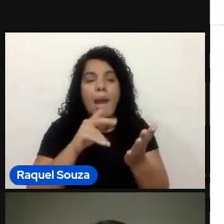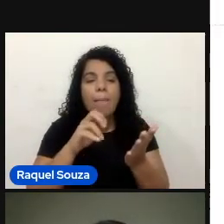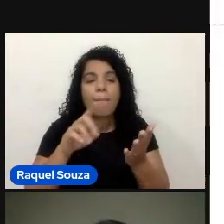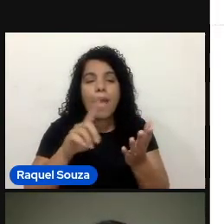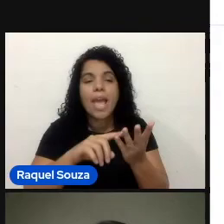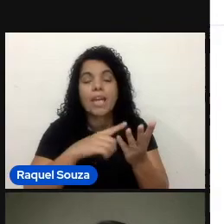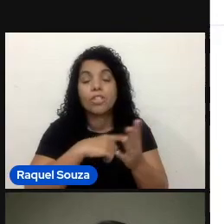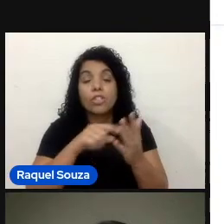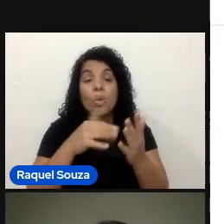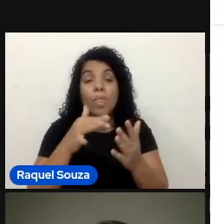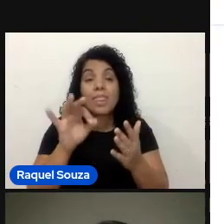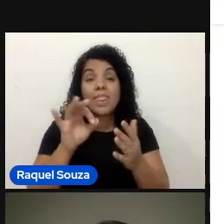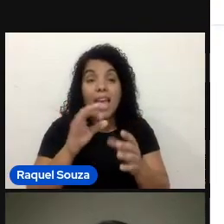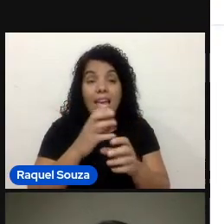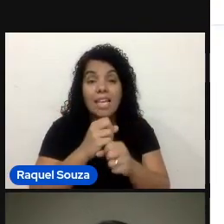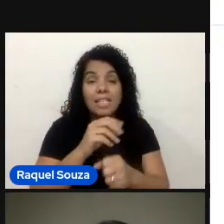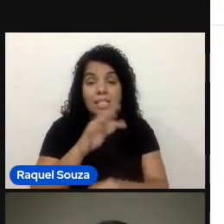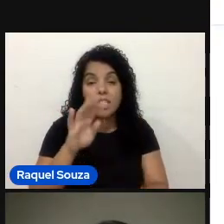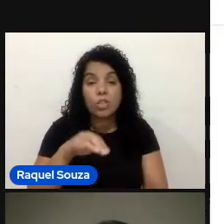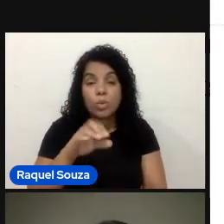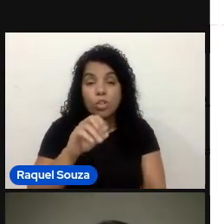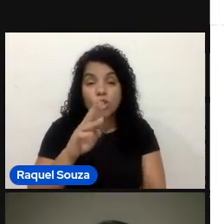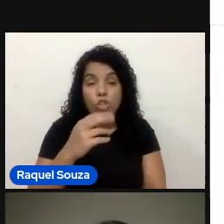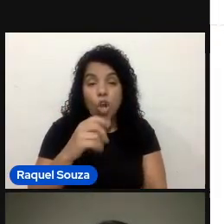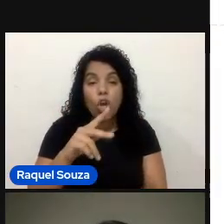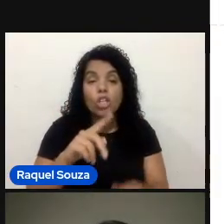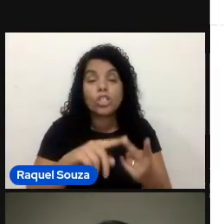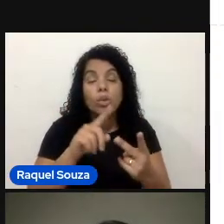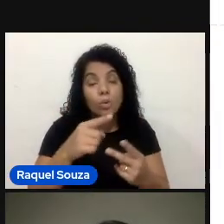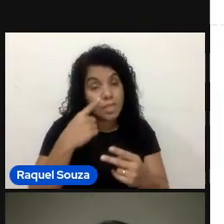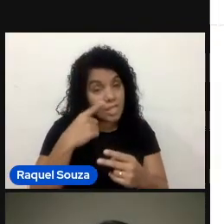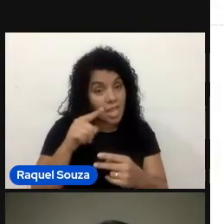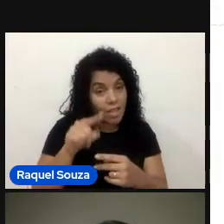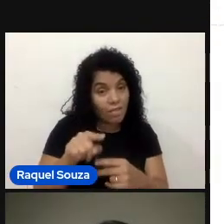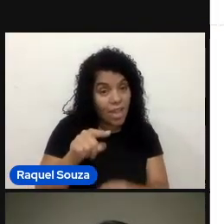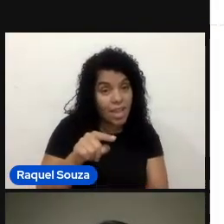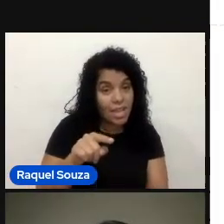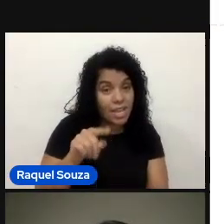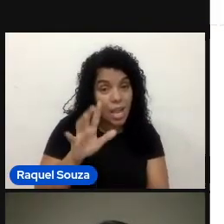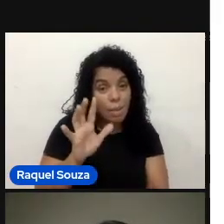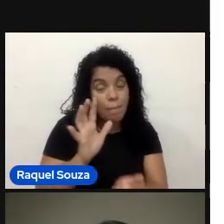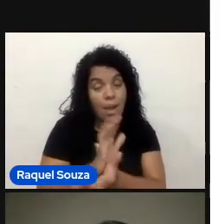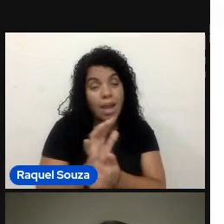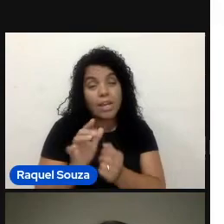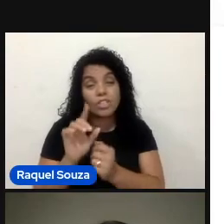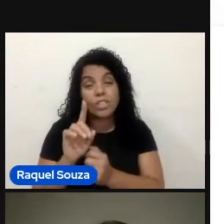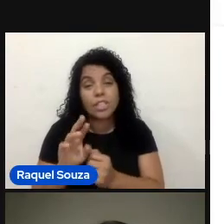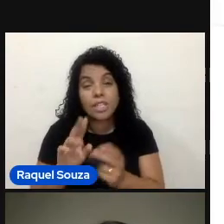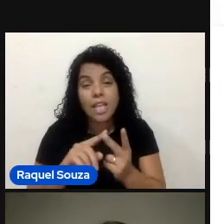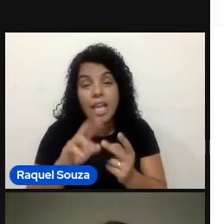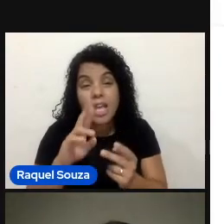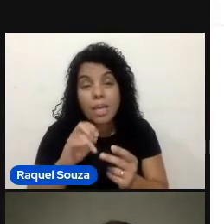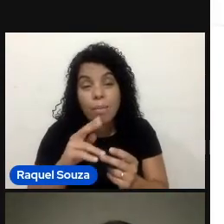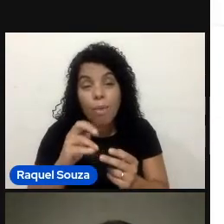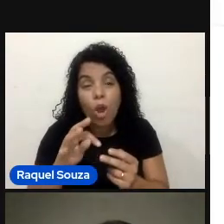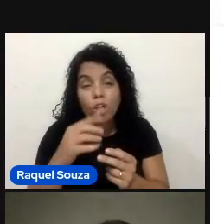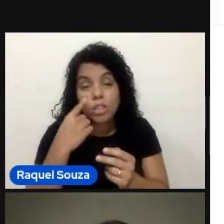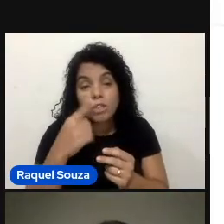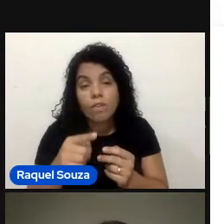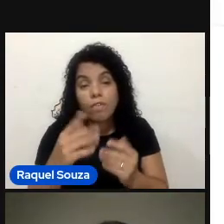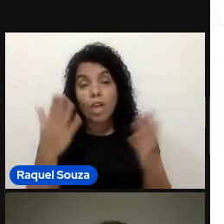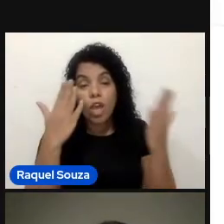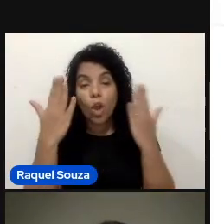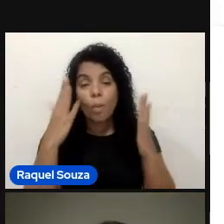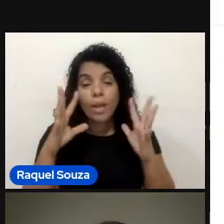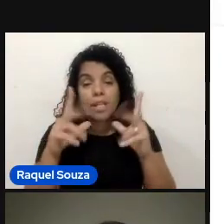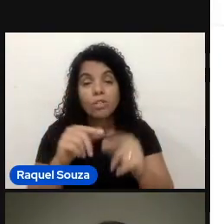screenshots. Aí, quando você vê aqui na parte de details o report, você vai ver a comparação de tudo.